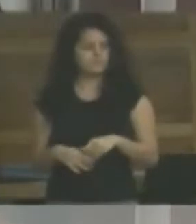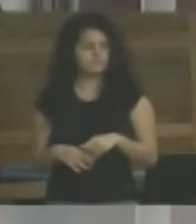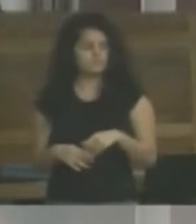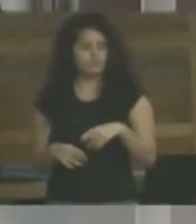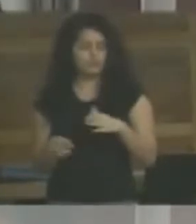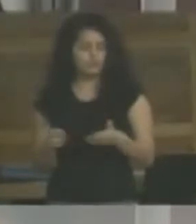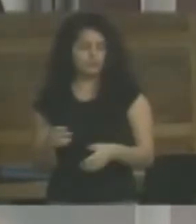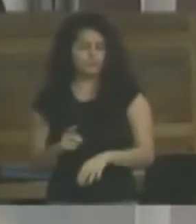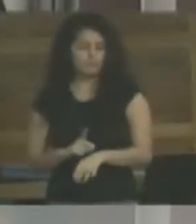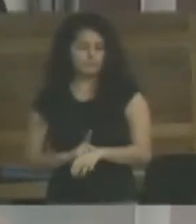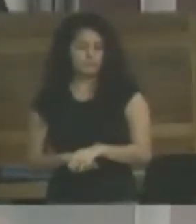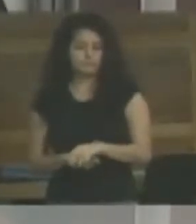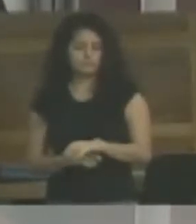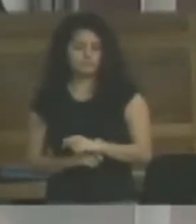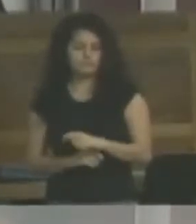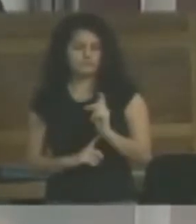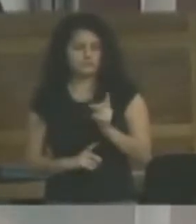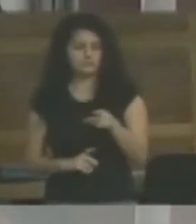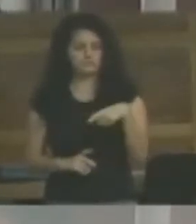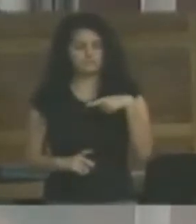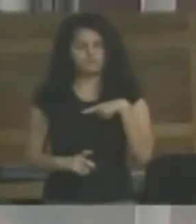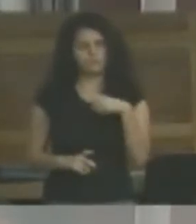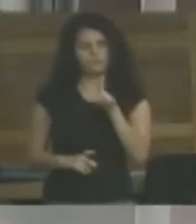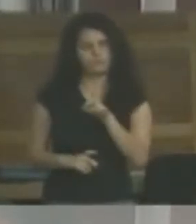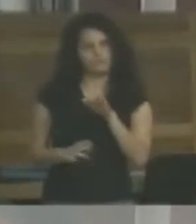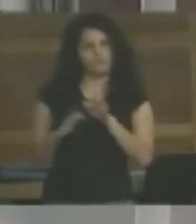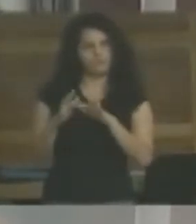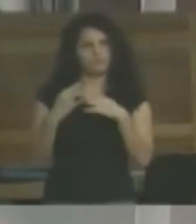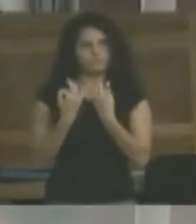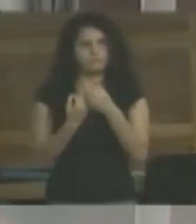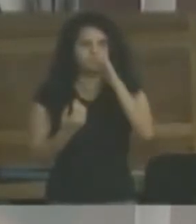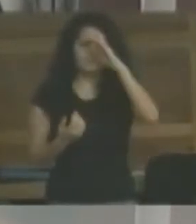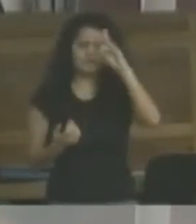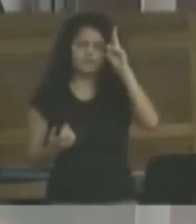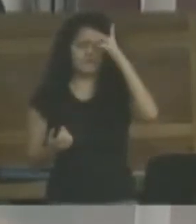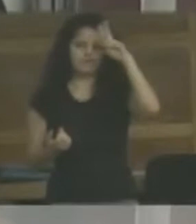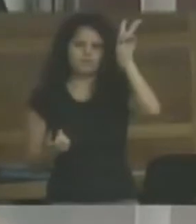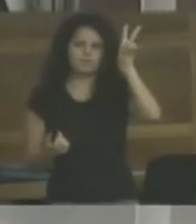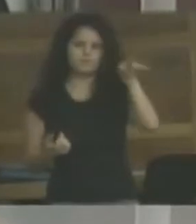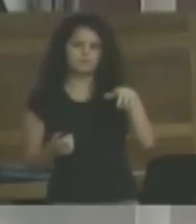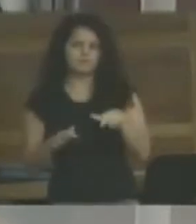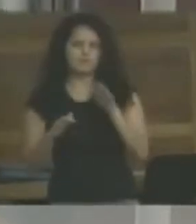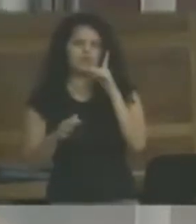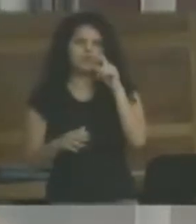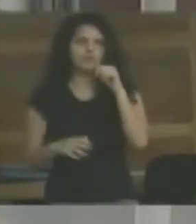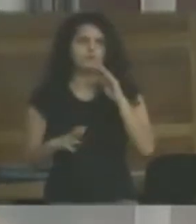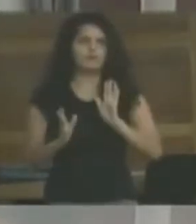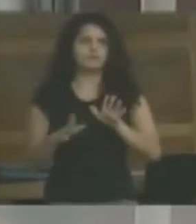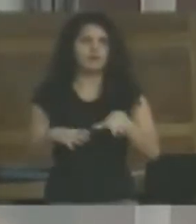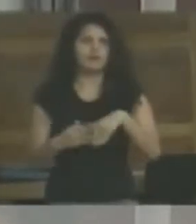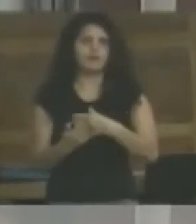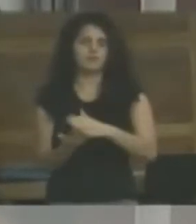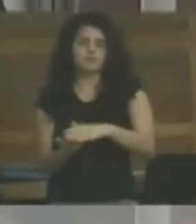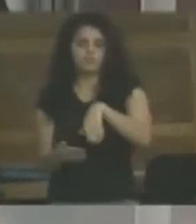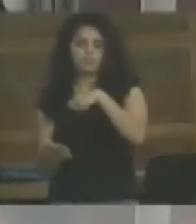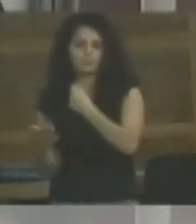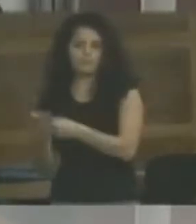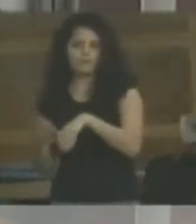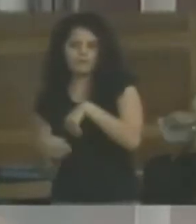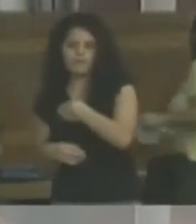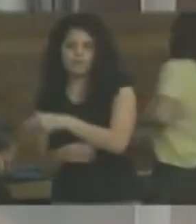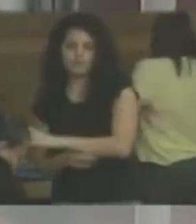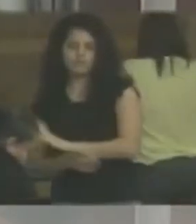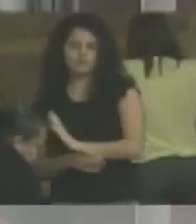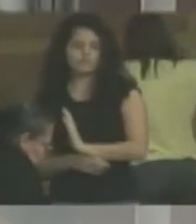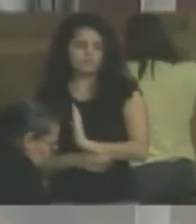momento que sempre tem um parente, alguém que pensa na água, mas até chegar e comprar e levar. Então, a